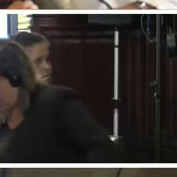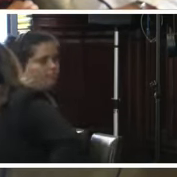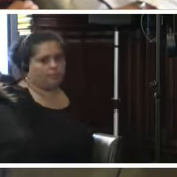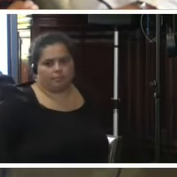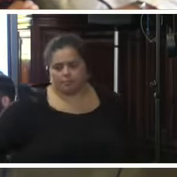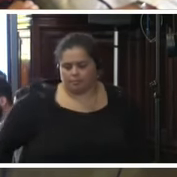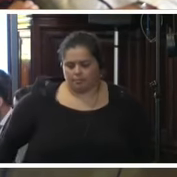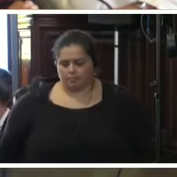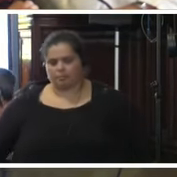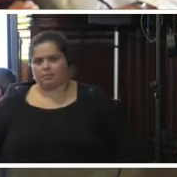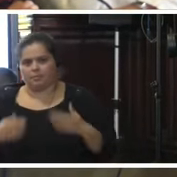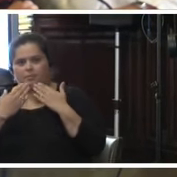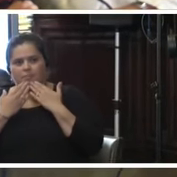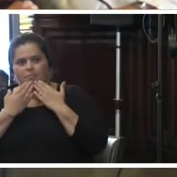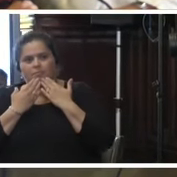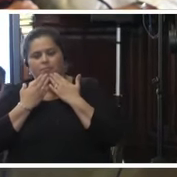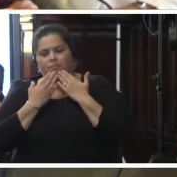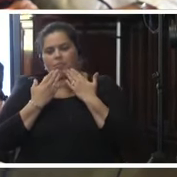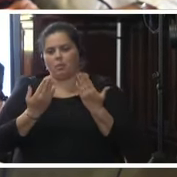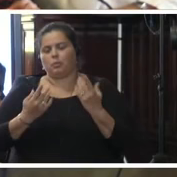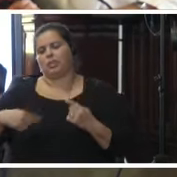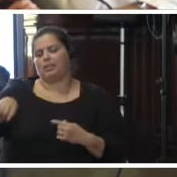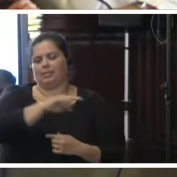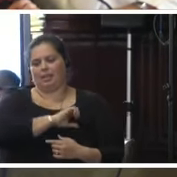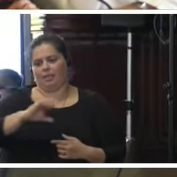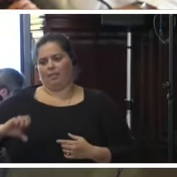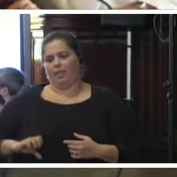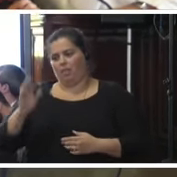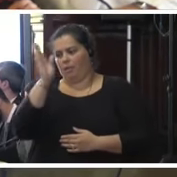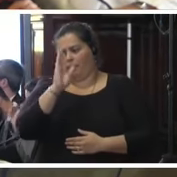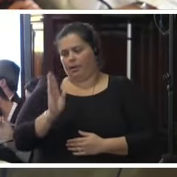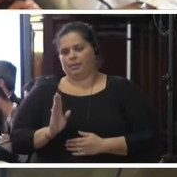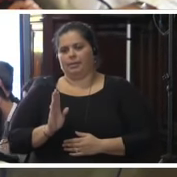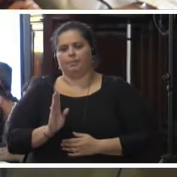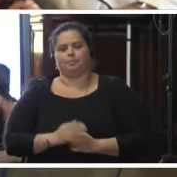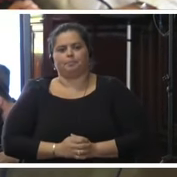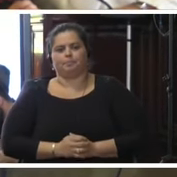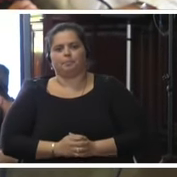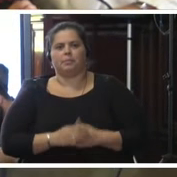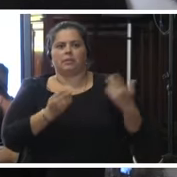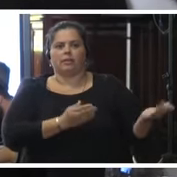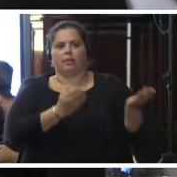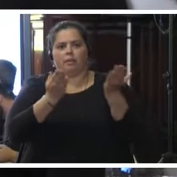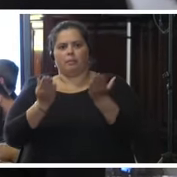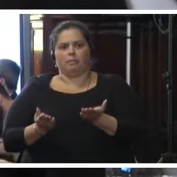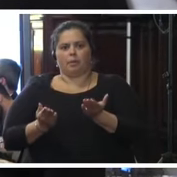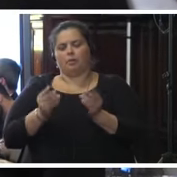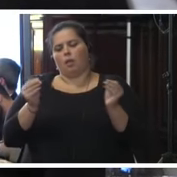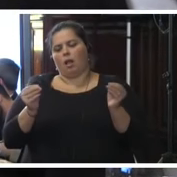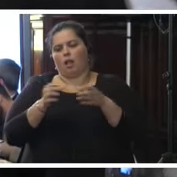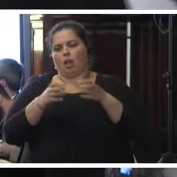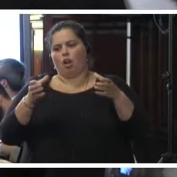Thank you very much to the state of Brazil. I invite Commissioner Cavalheiro, the country rapporteur,